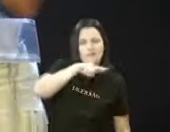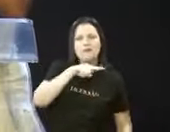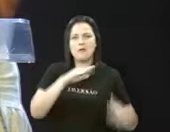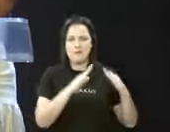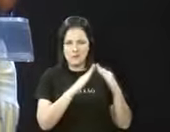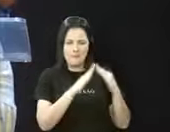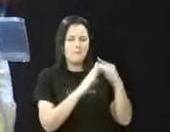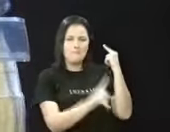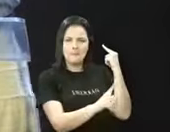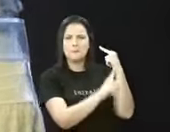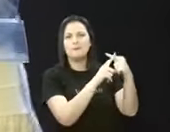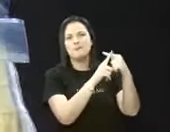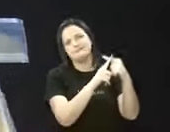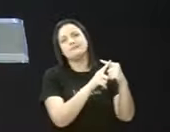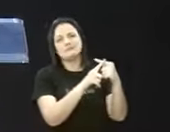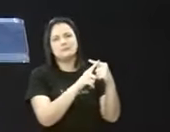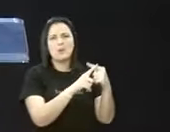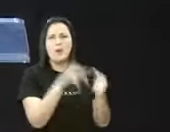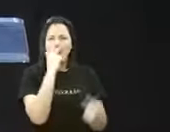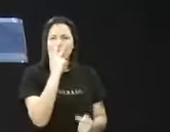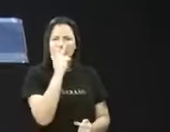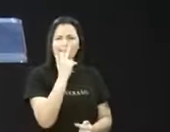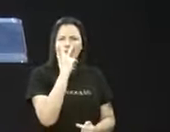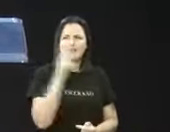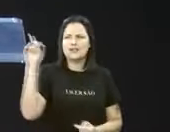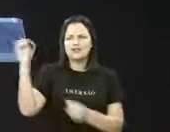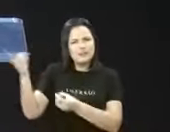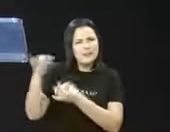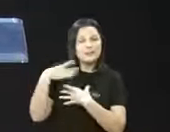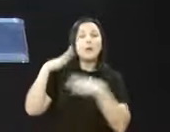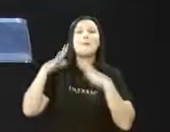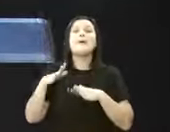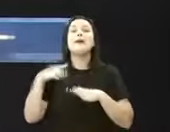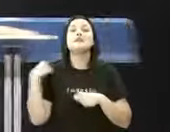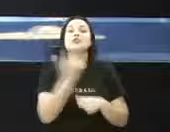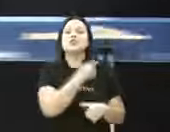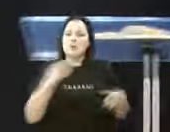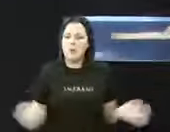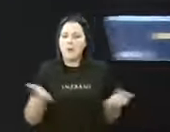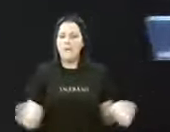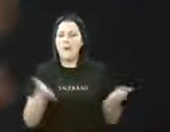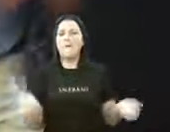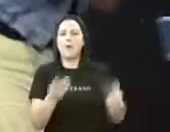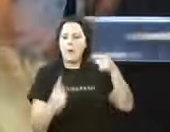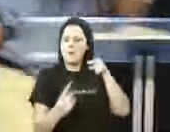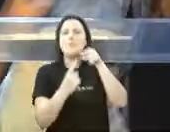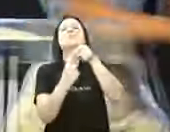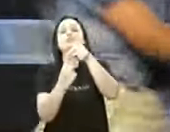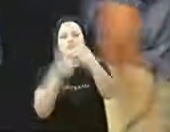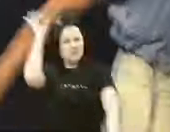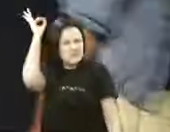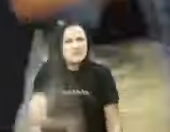na verdade Deus está te empurrando na direção certa. Pelo amor de Deus, eu estou sentindo tanta graça de Deus aqui, e eu vou liberar